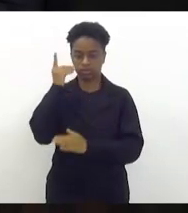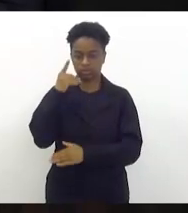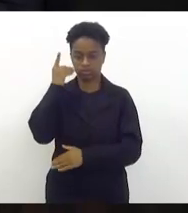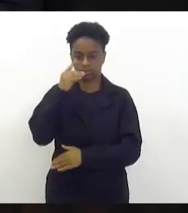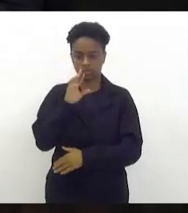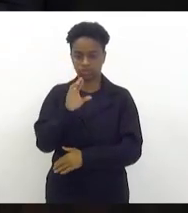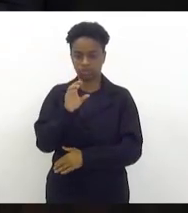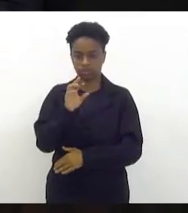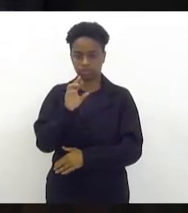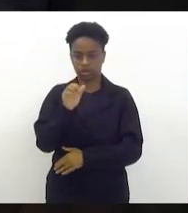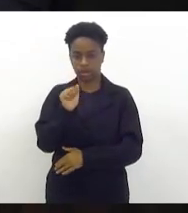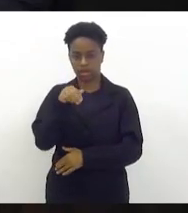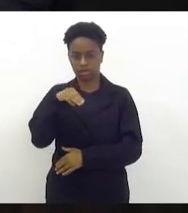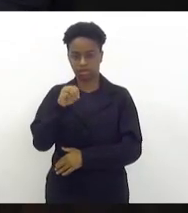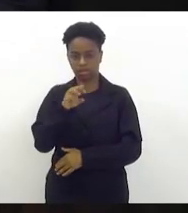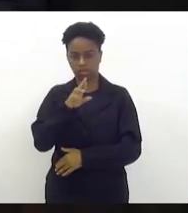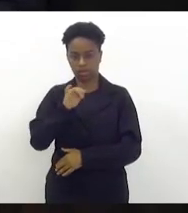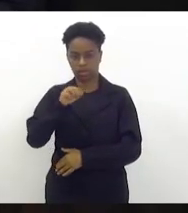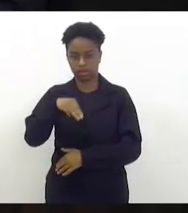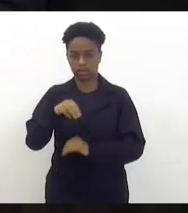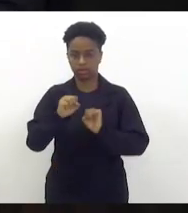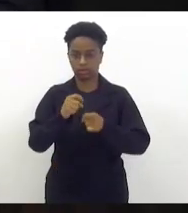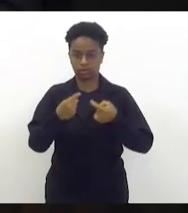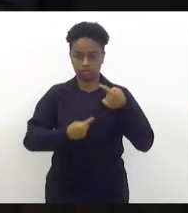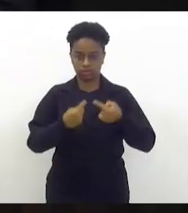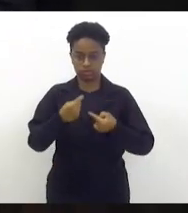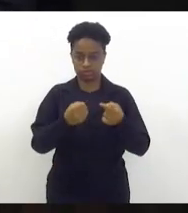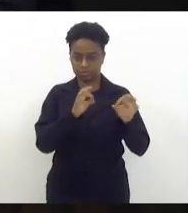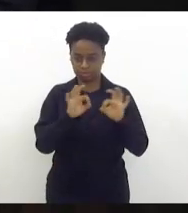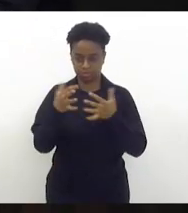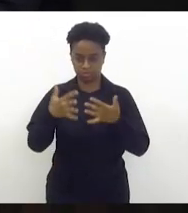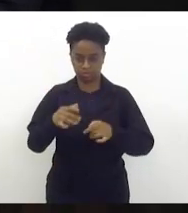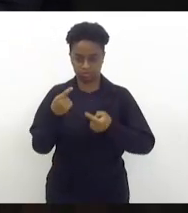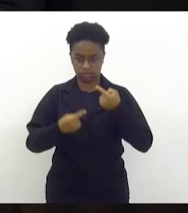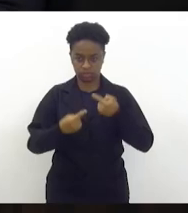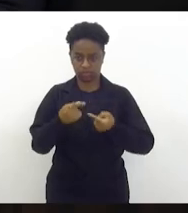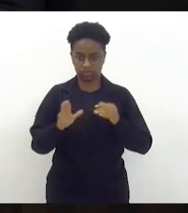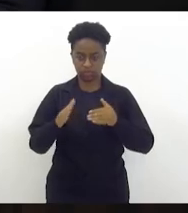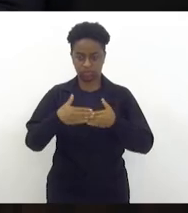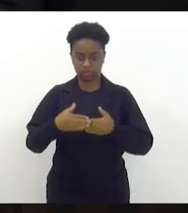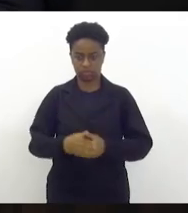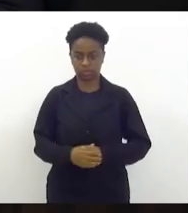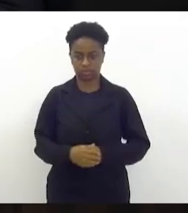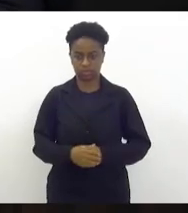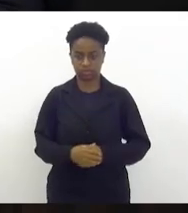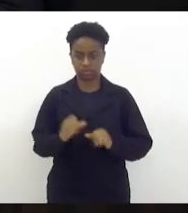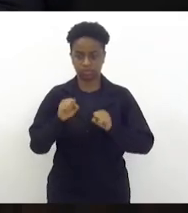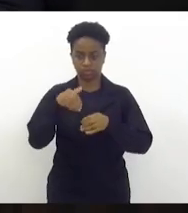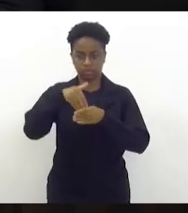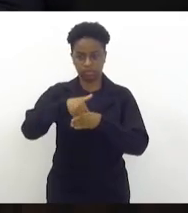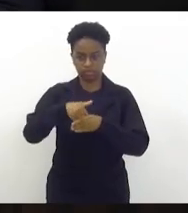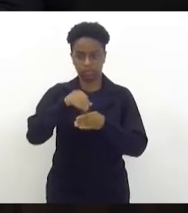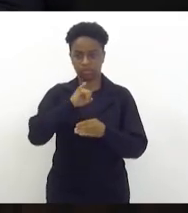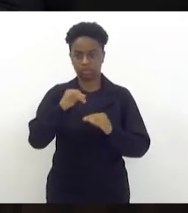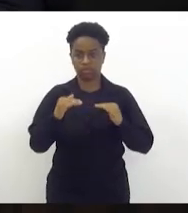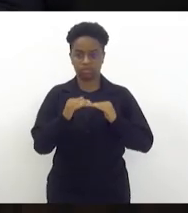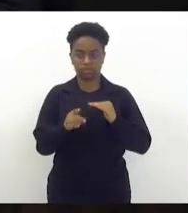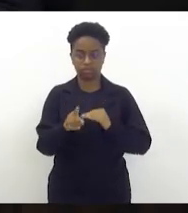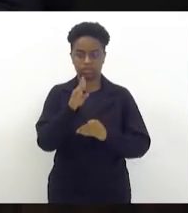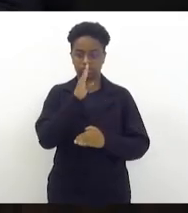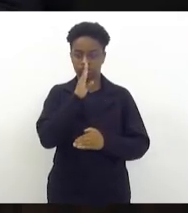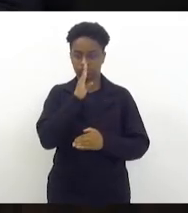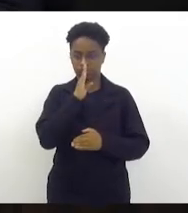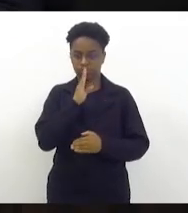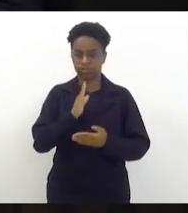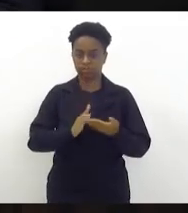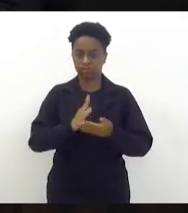deputado Rodrigo Amorim. Em discussão, não havendo quem queira discutir, encerrada a discussão. Em votação, senhores que aprovam, permaneçam